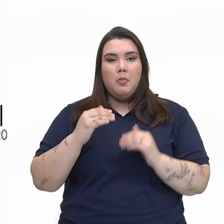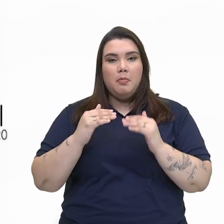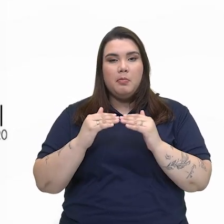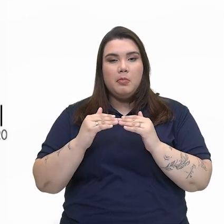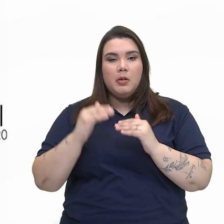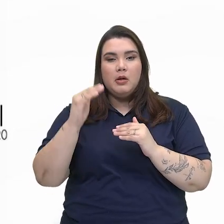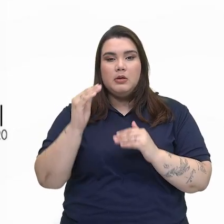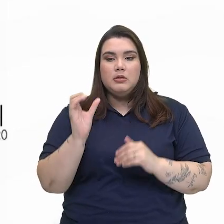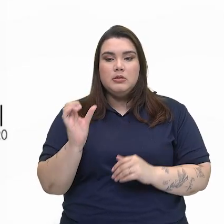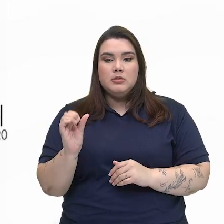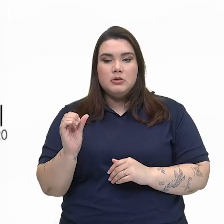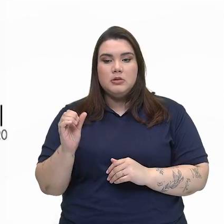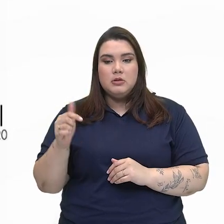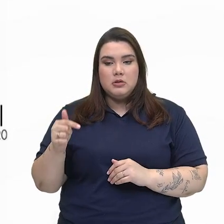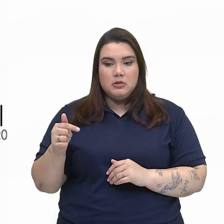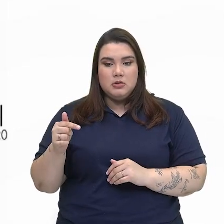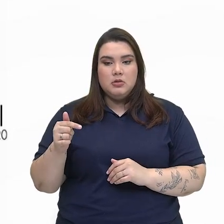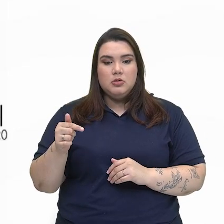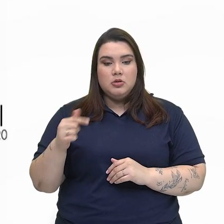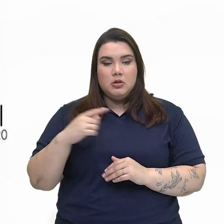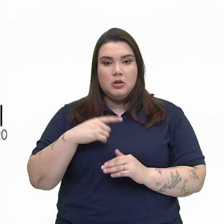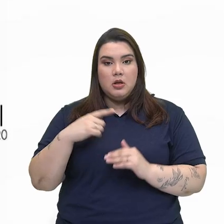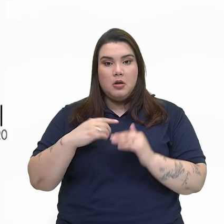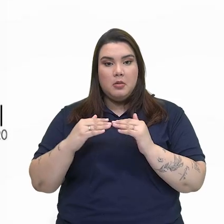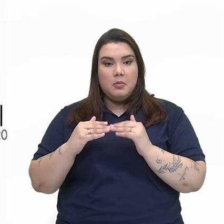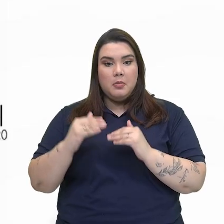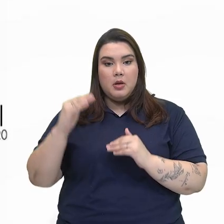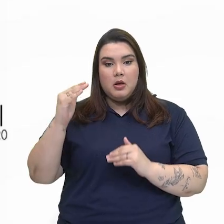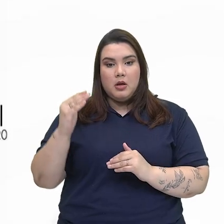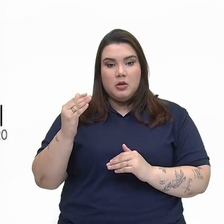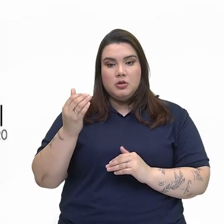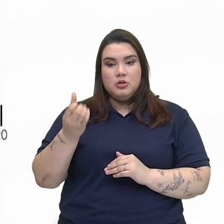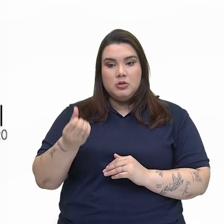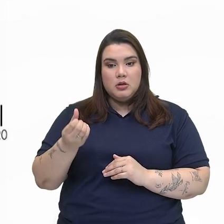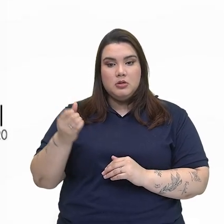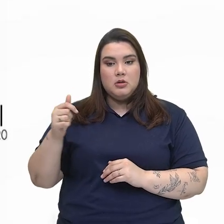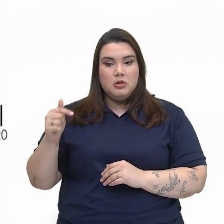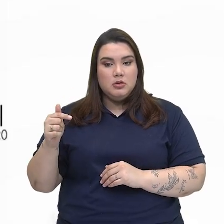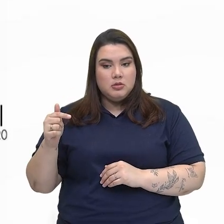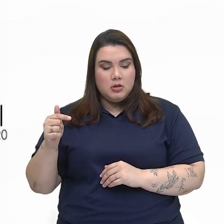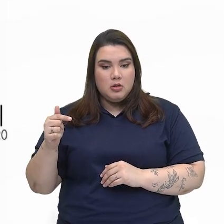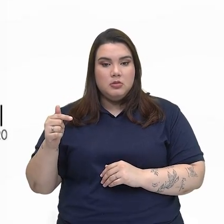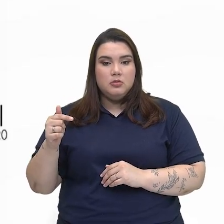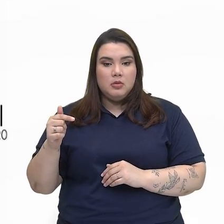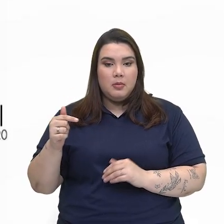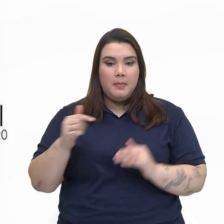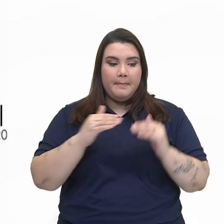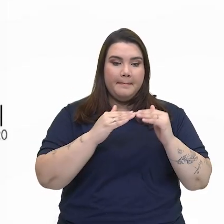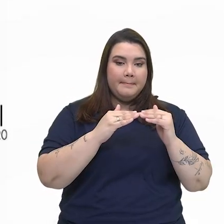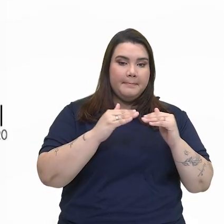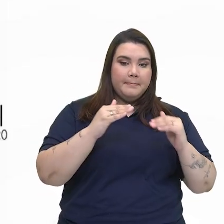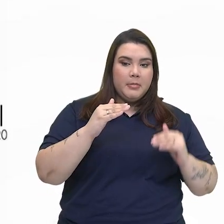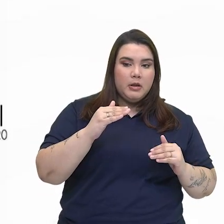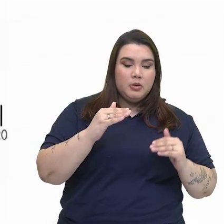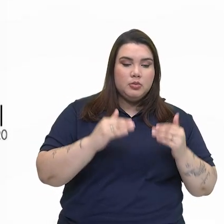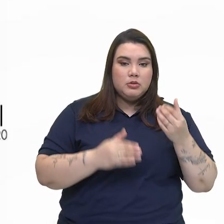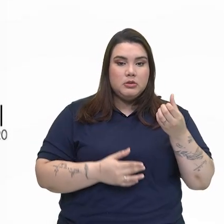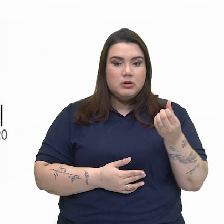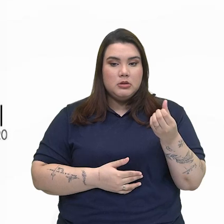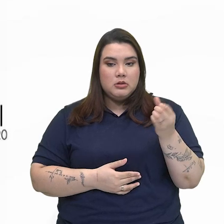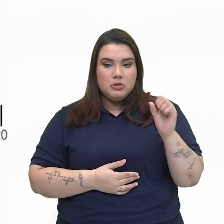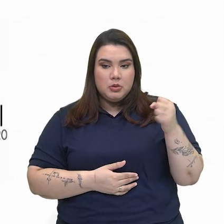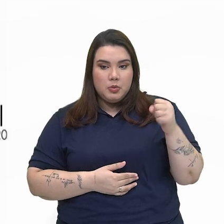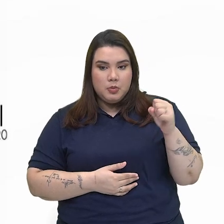né? Lembra, tem mais que 67 e menos que